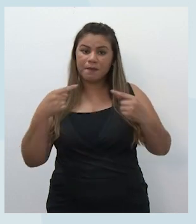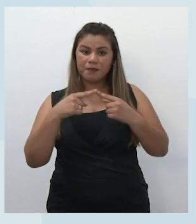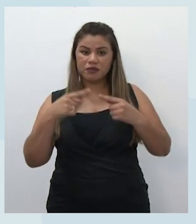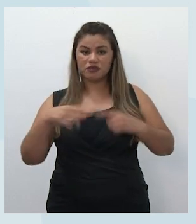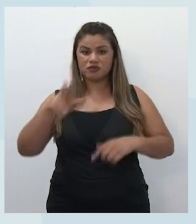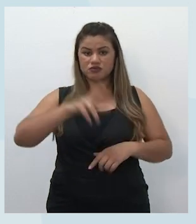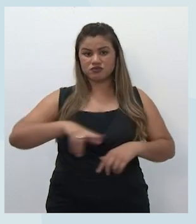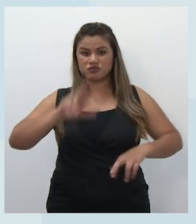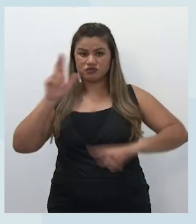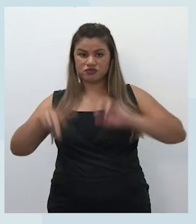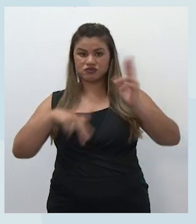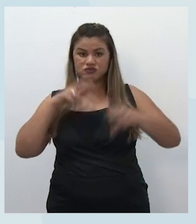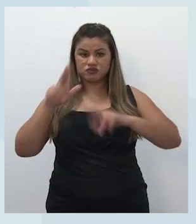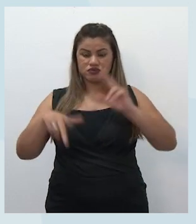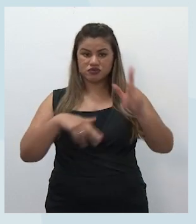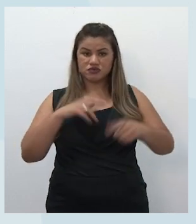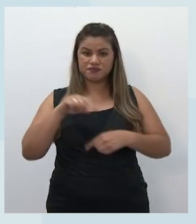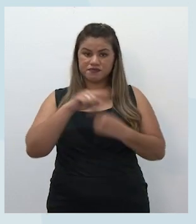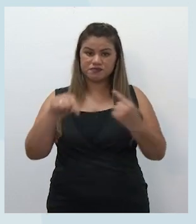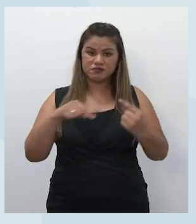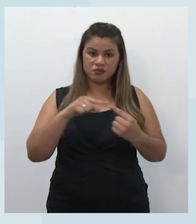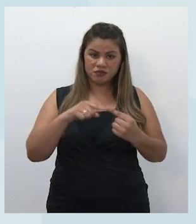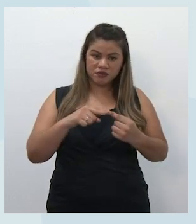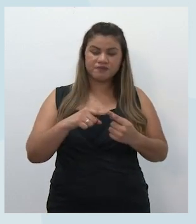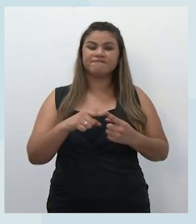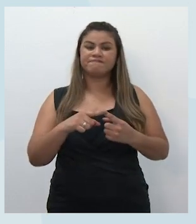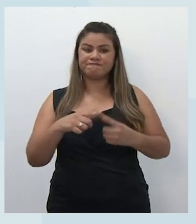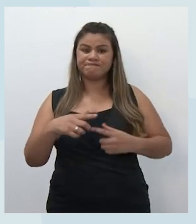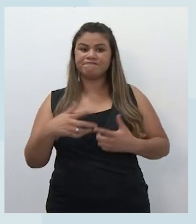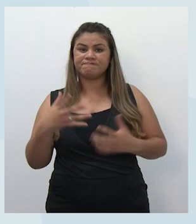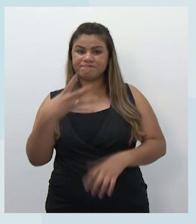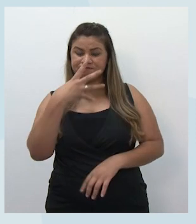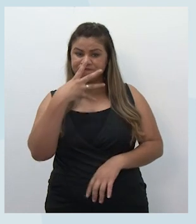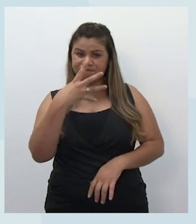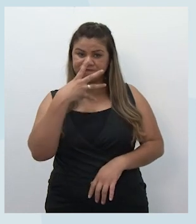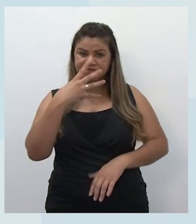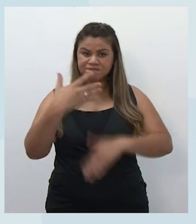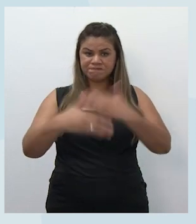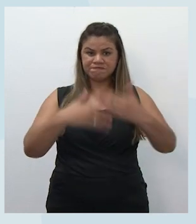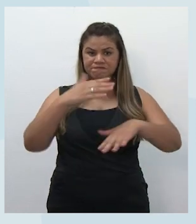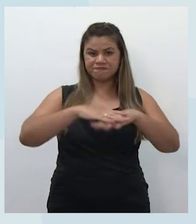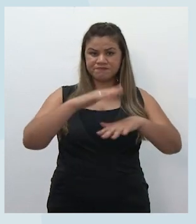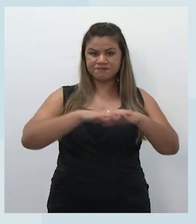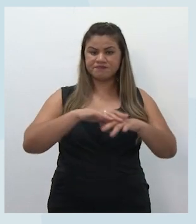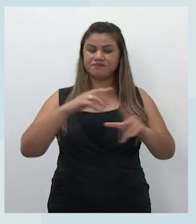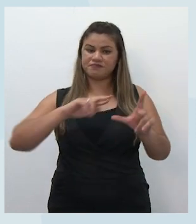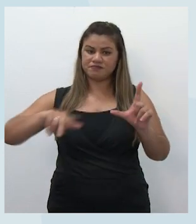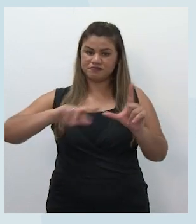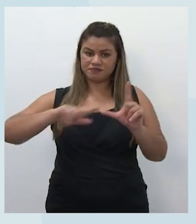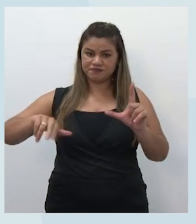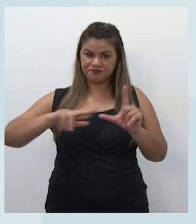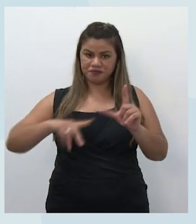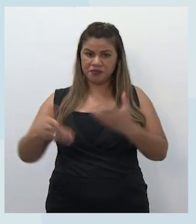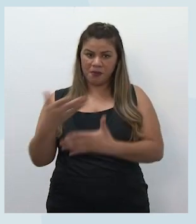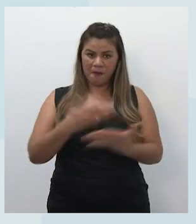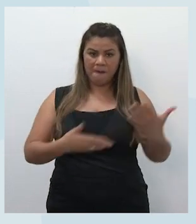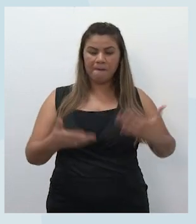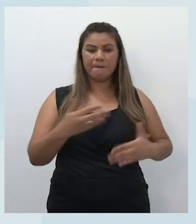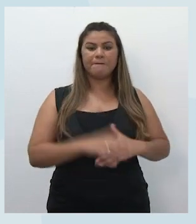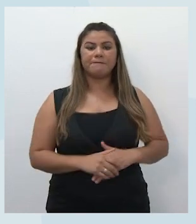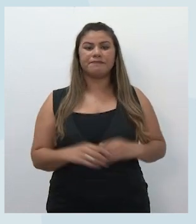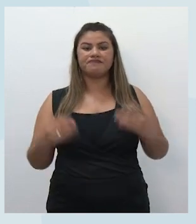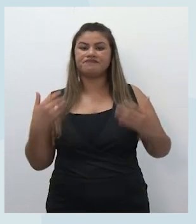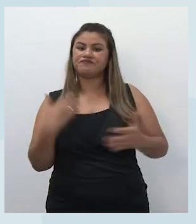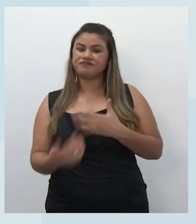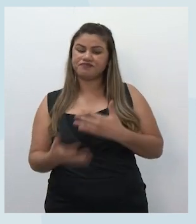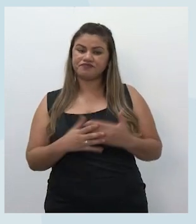e intencionalidades na apreciação e participação dessas produções midiáticas e imediatizadas, sejam